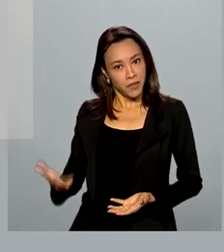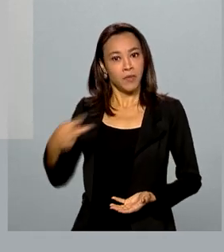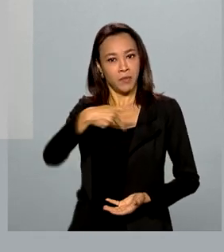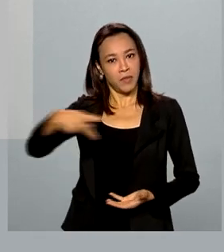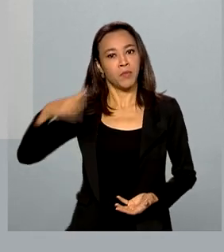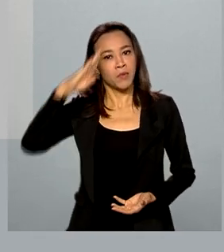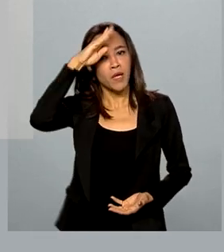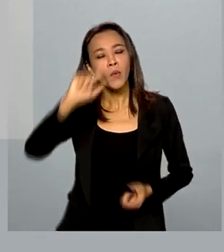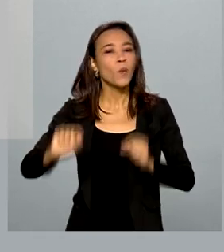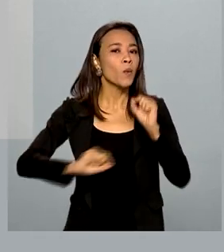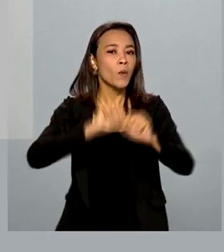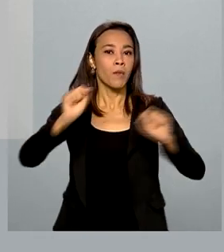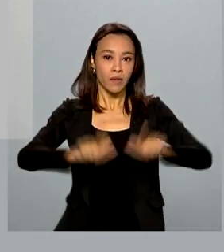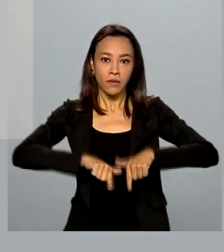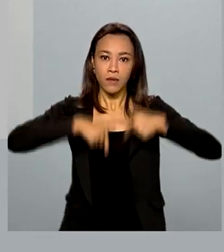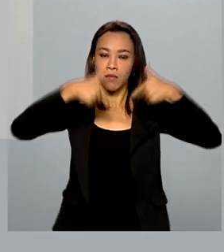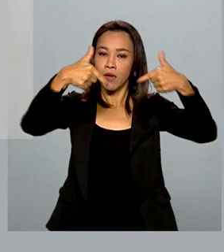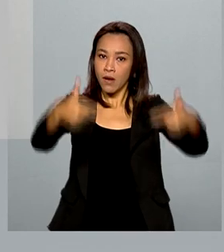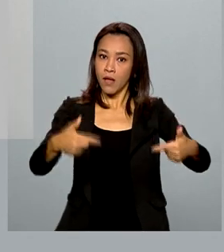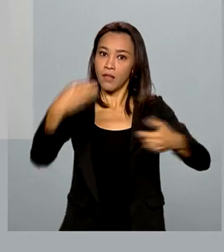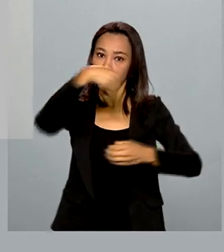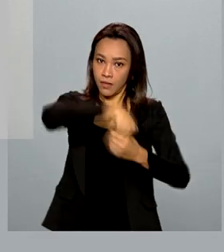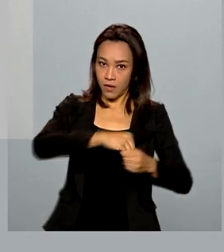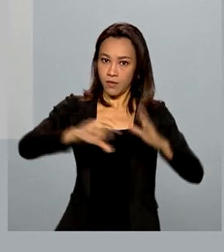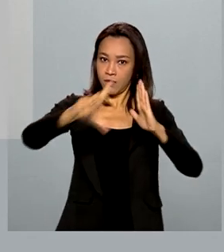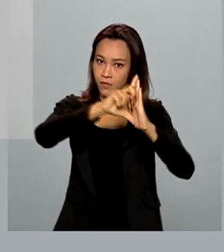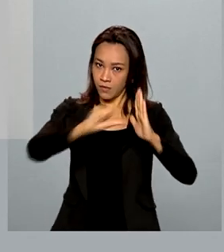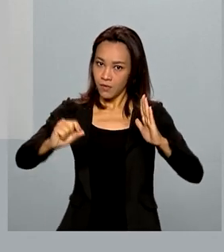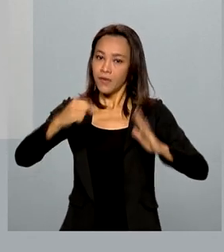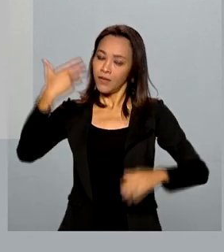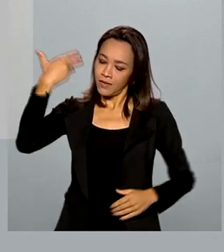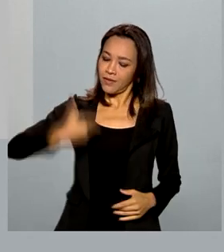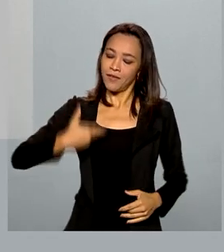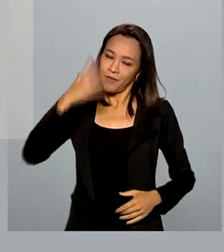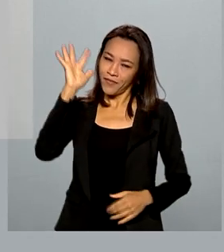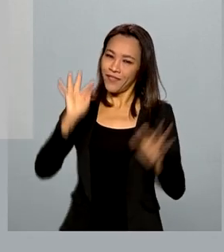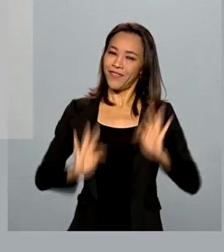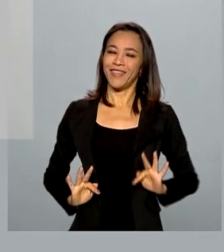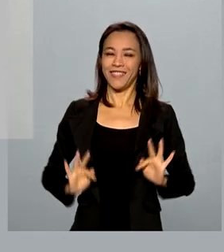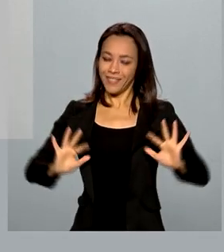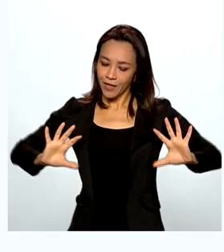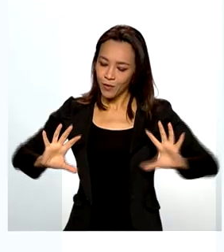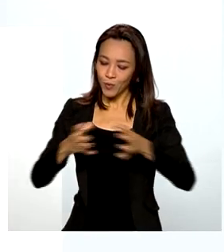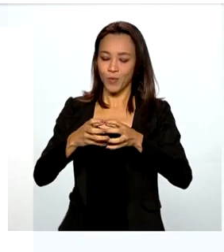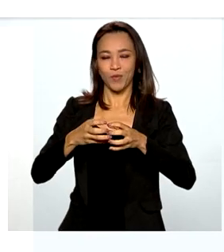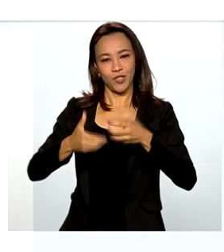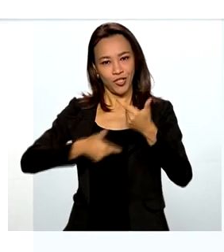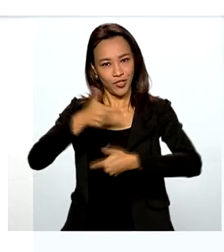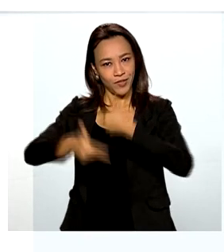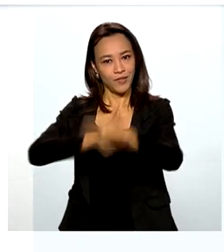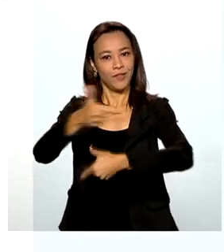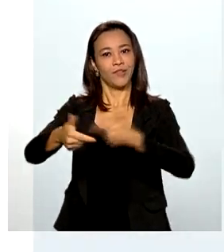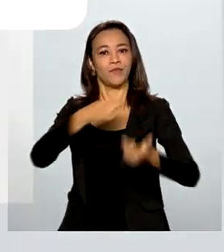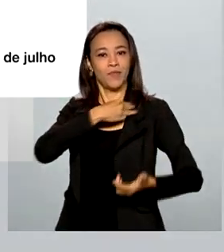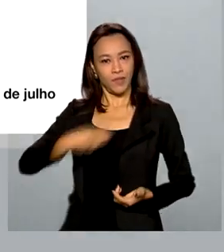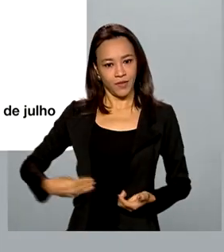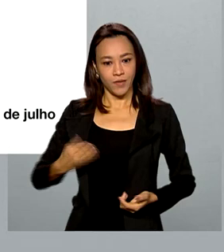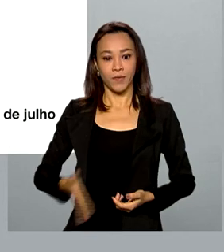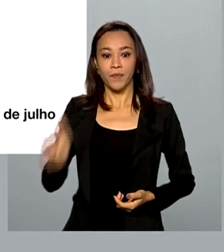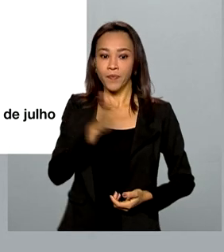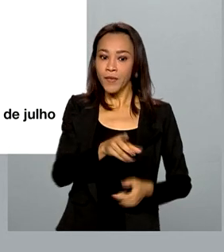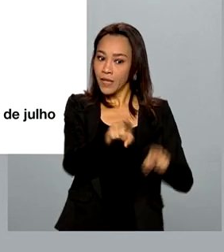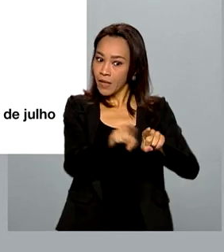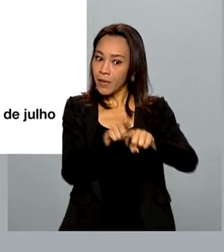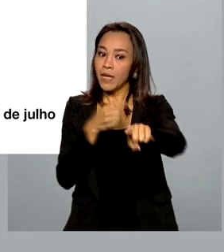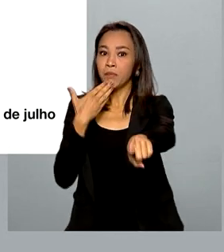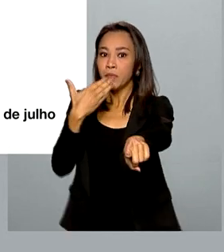bolsonaro para assumir o ministério da casa civil ele disse está feliz em fazer parte do time de ministros pelo Twitter Nogueira